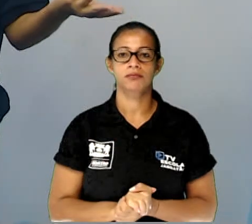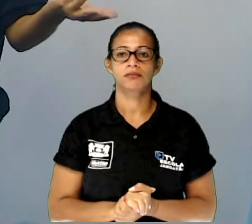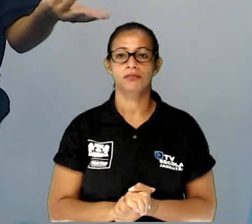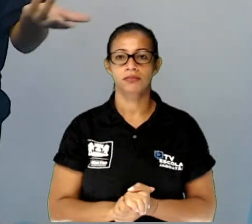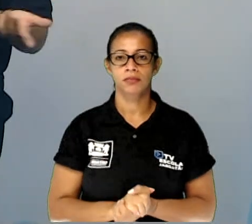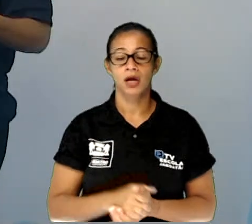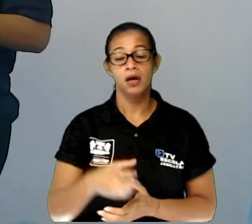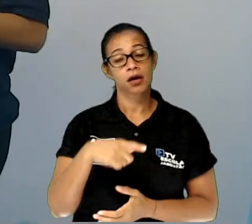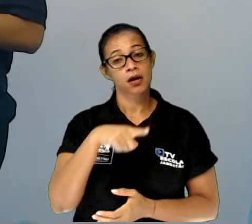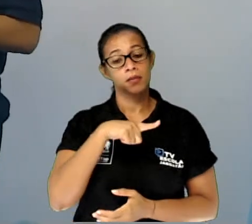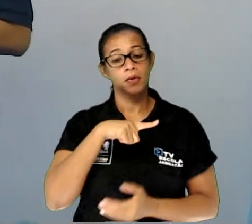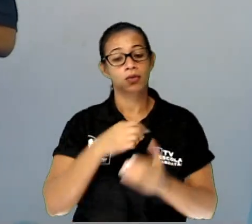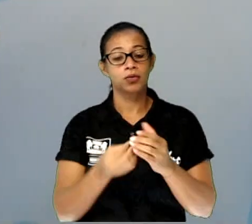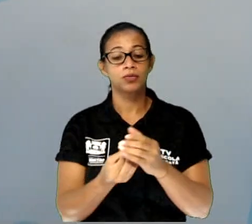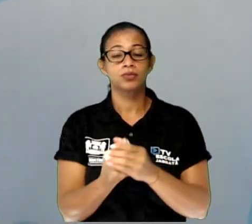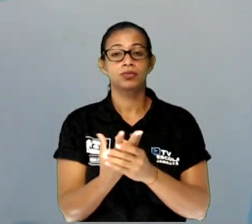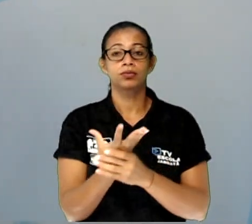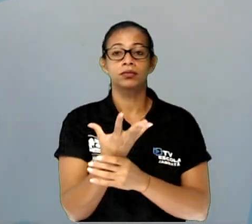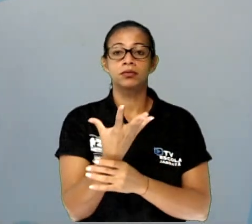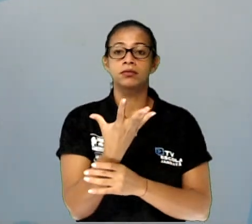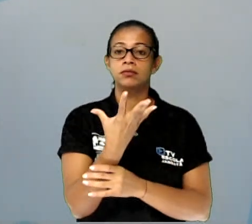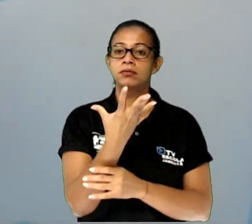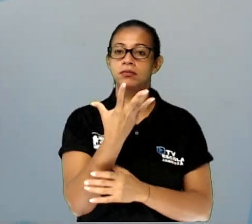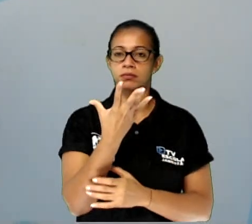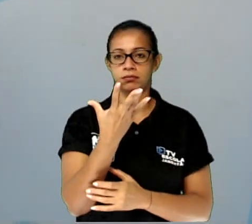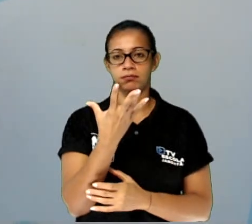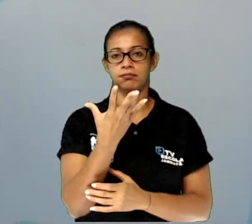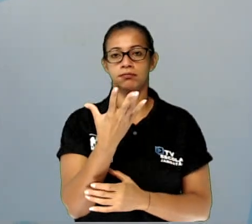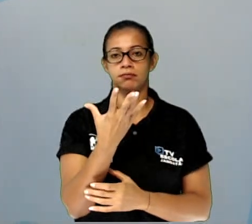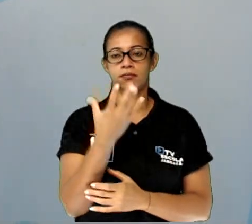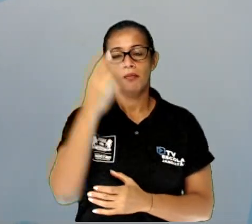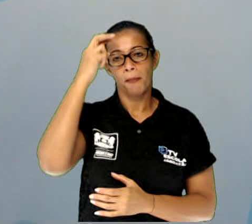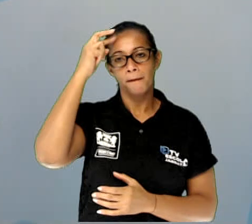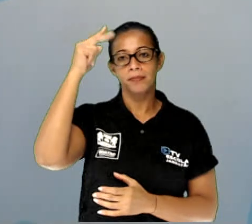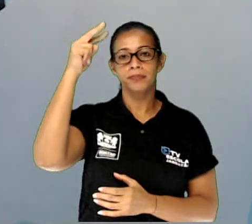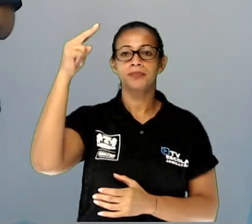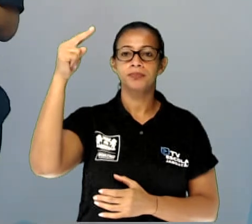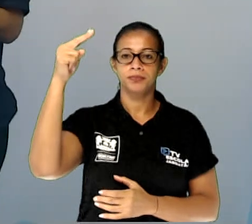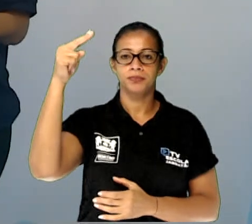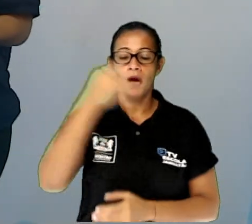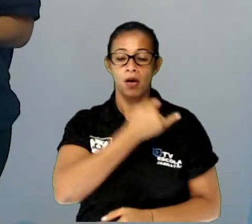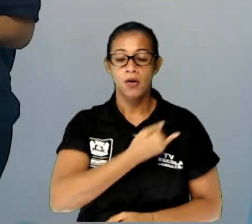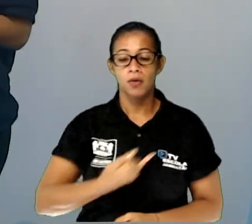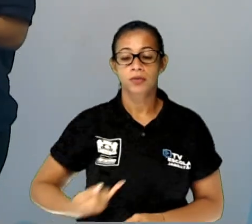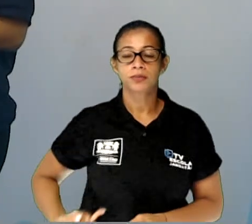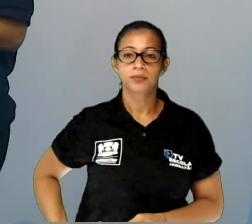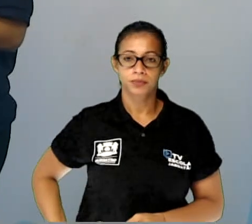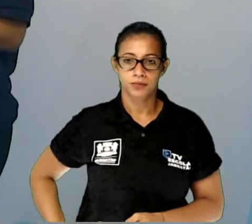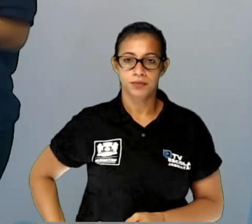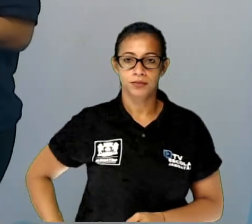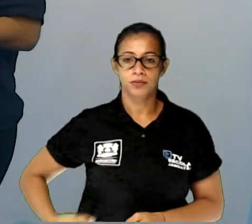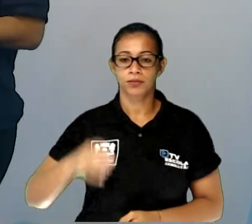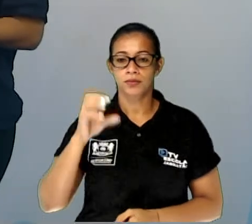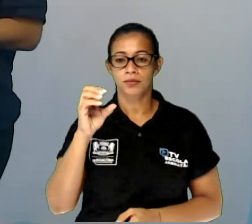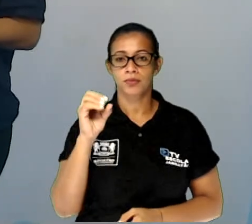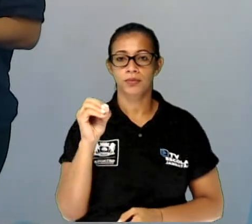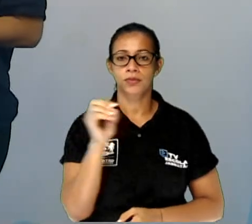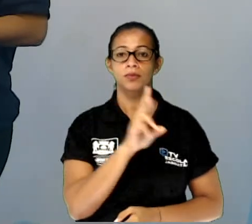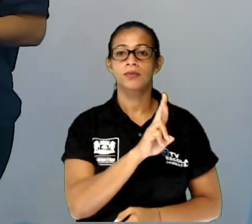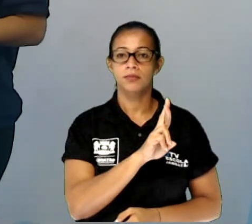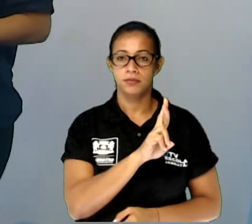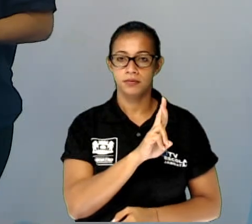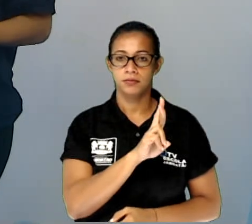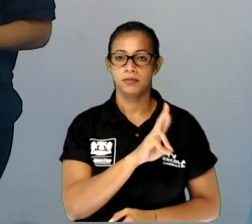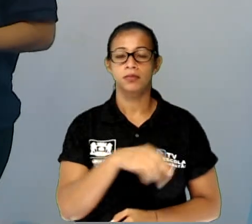período histórico, com a criação ali, o Império Romano do Oriente, que tinha como sede a cidade de Bizâncio, teve